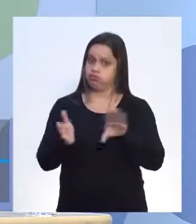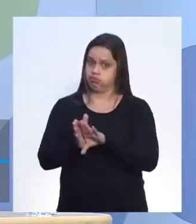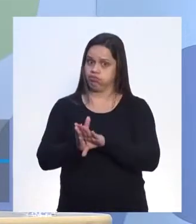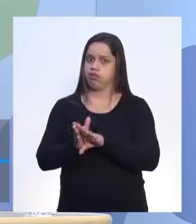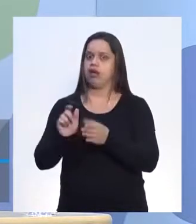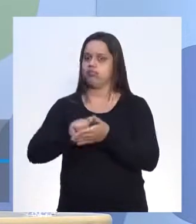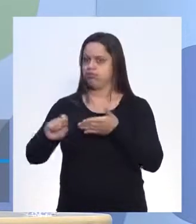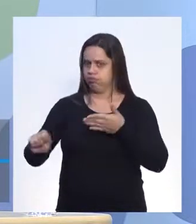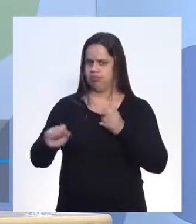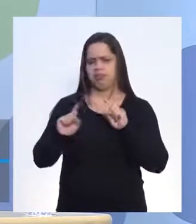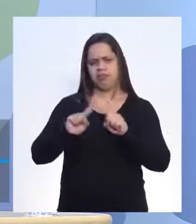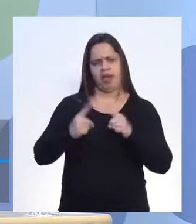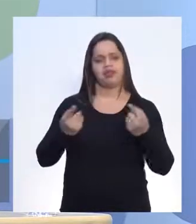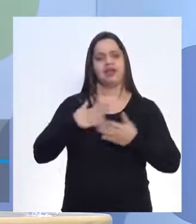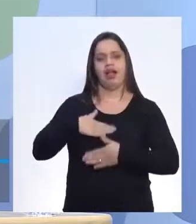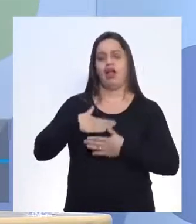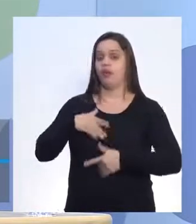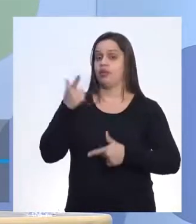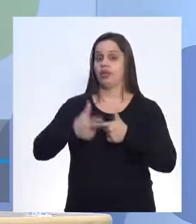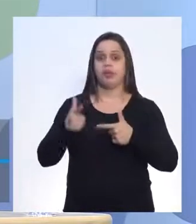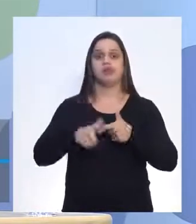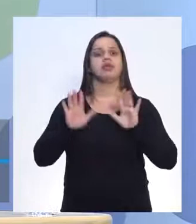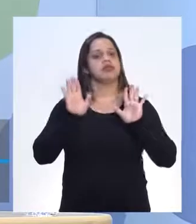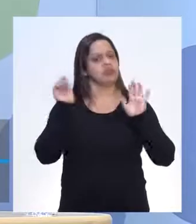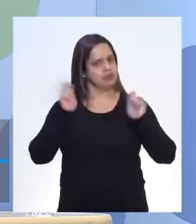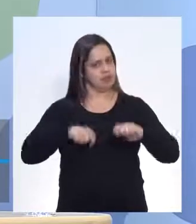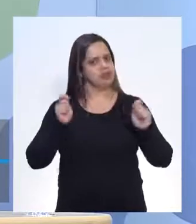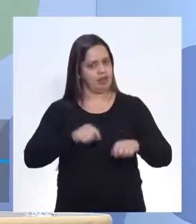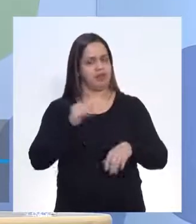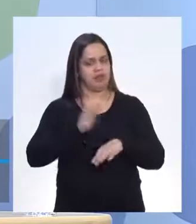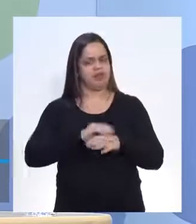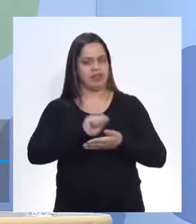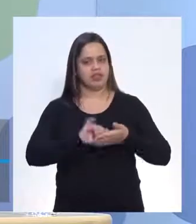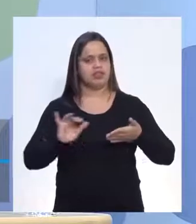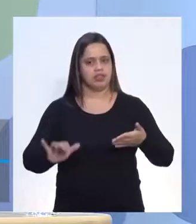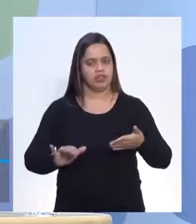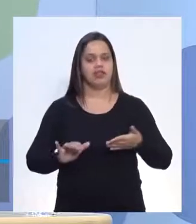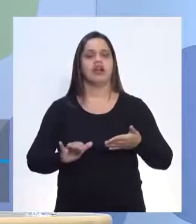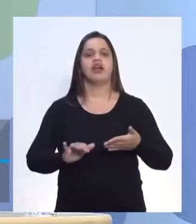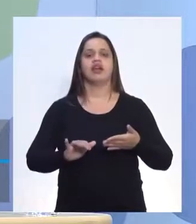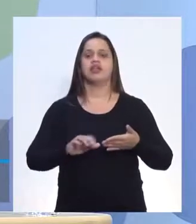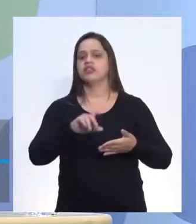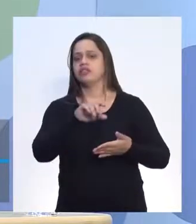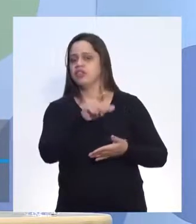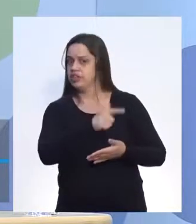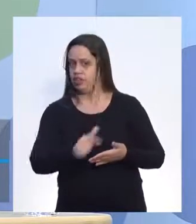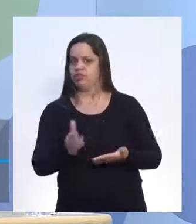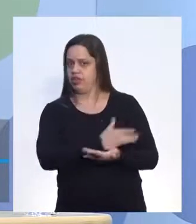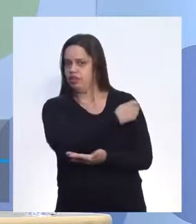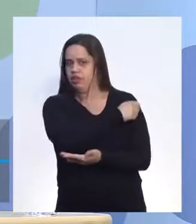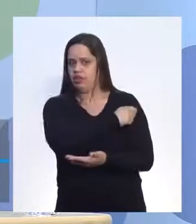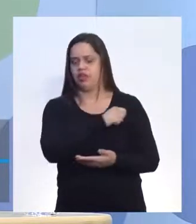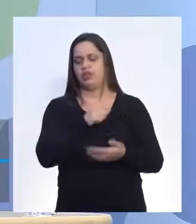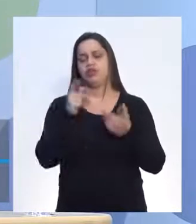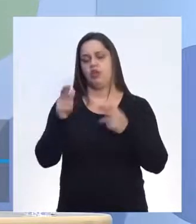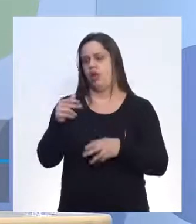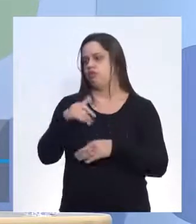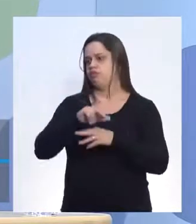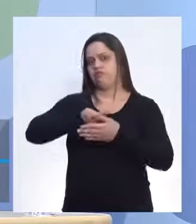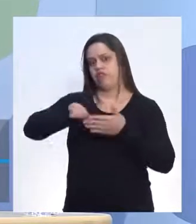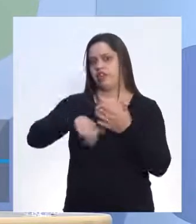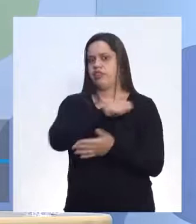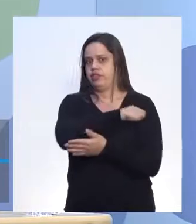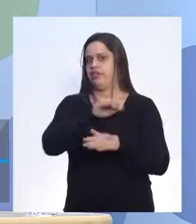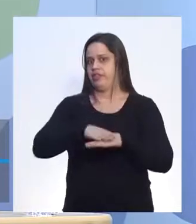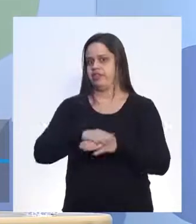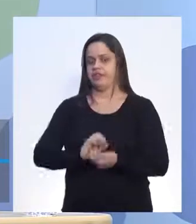calma, não tem problema nenhum não, dá para fazer atividade aí sem utilizar o caderno, como muitos fizeram, Osmar. Legal. Consegui localizar